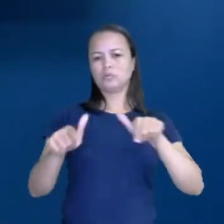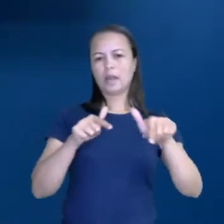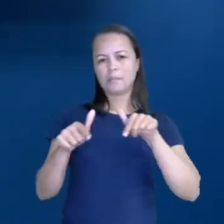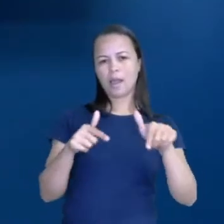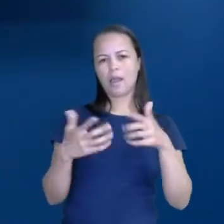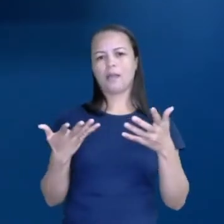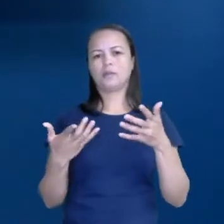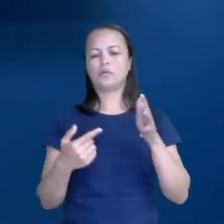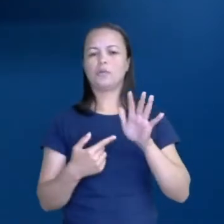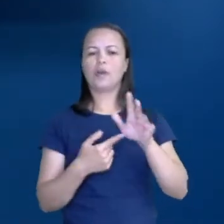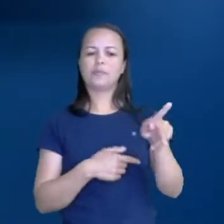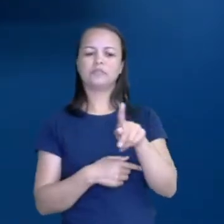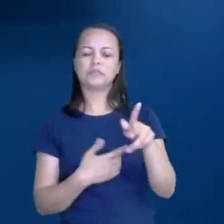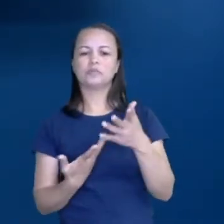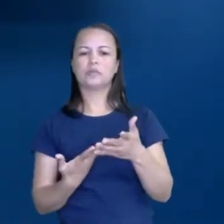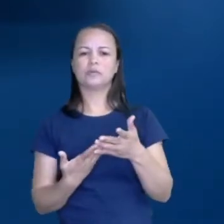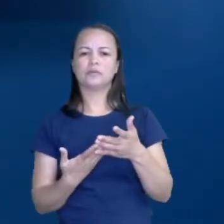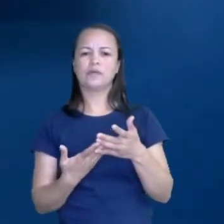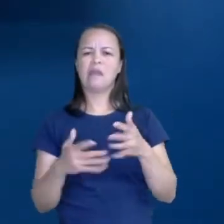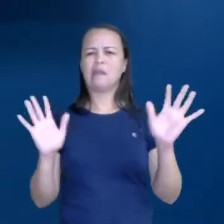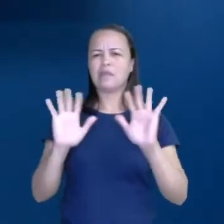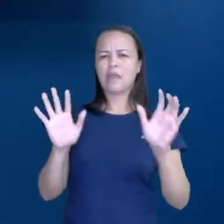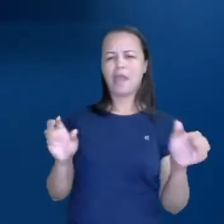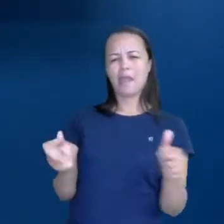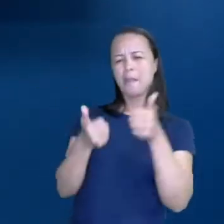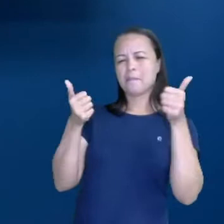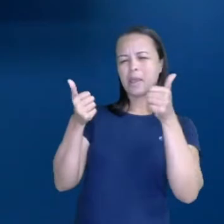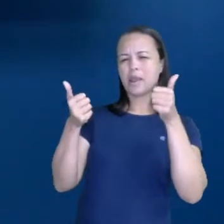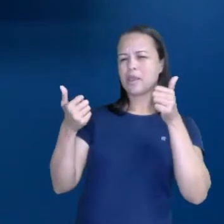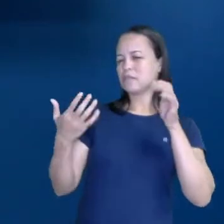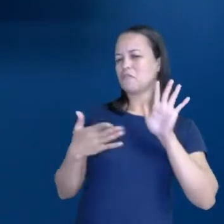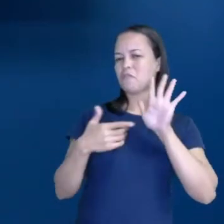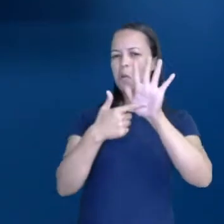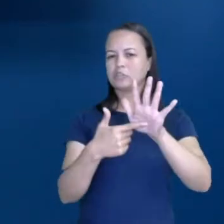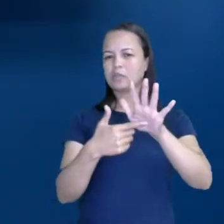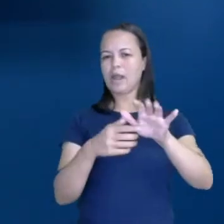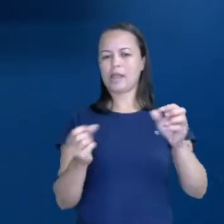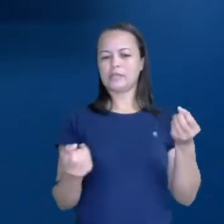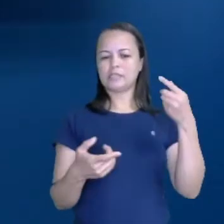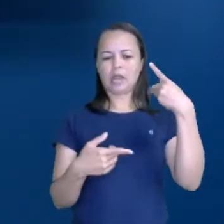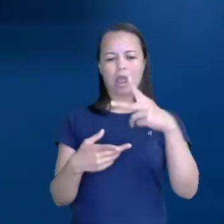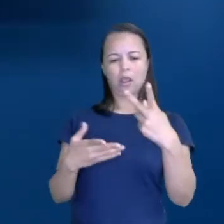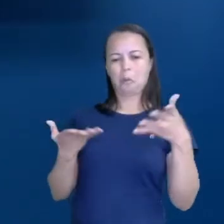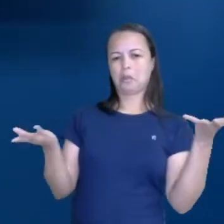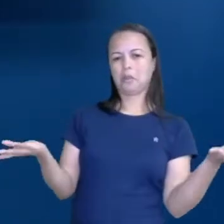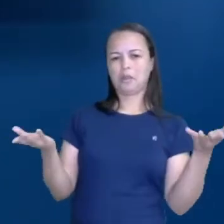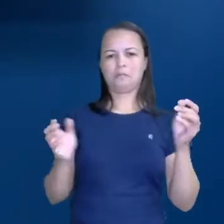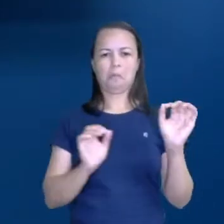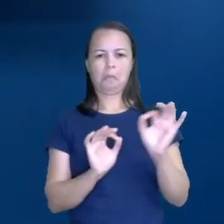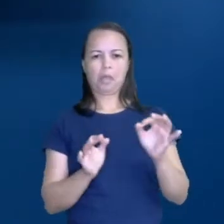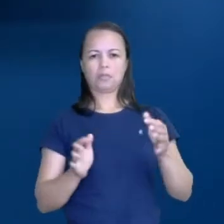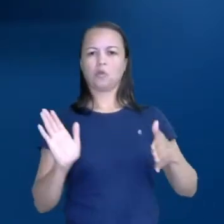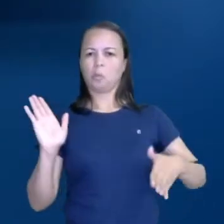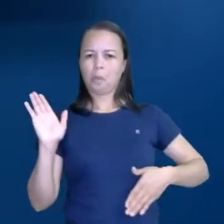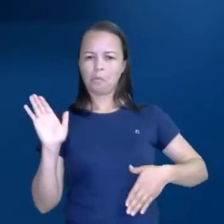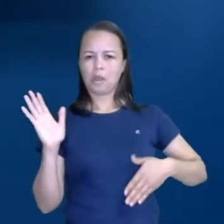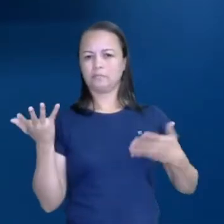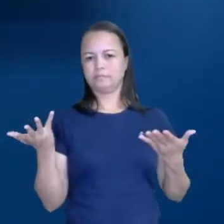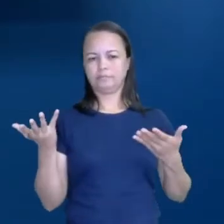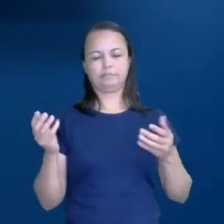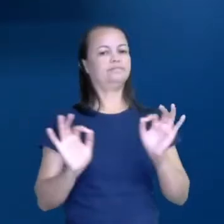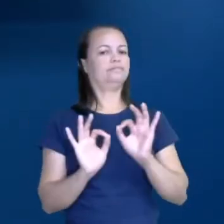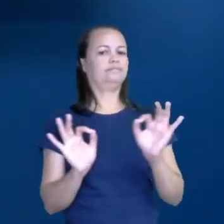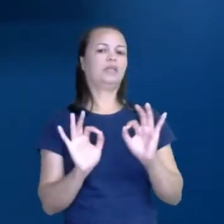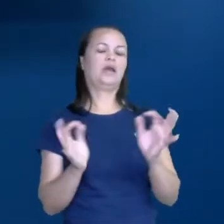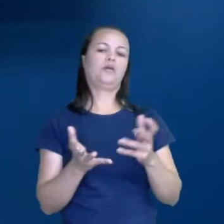beleza, professora, eu vim dar uma aula hoje para vocês explicar esse bagulho aqui. Não é assim. A gente vai usar uma linguagem